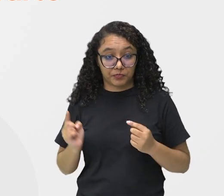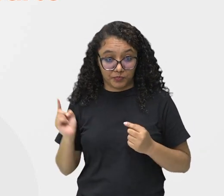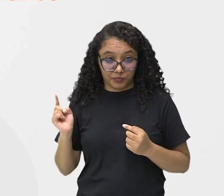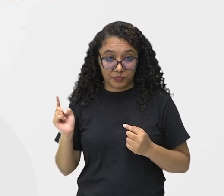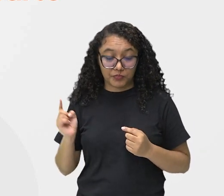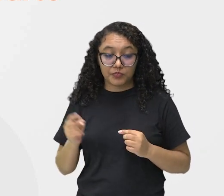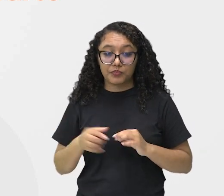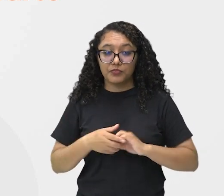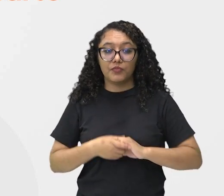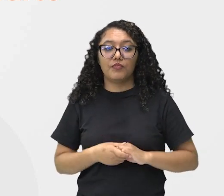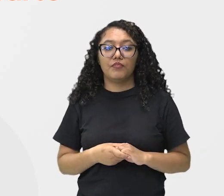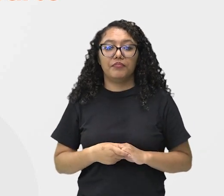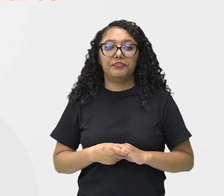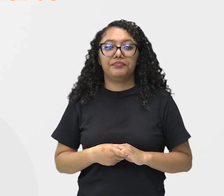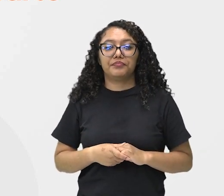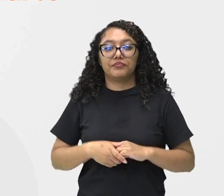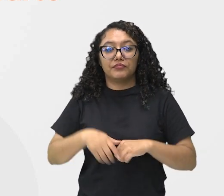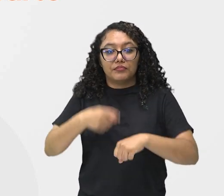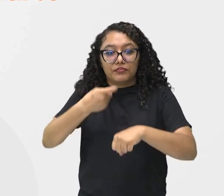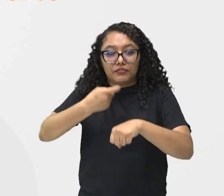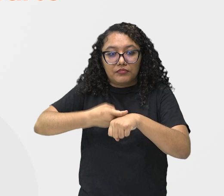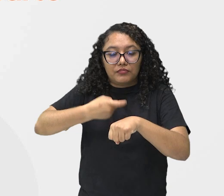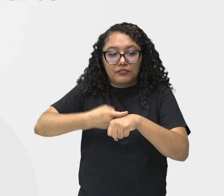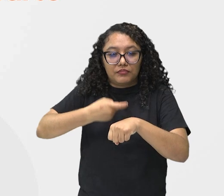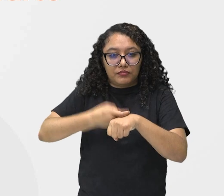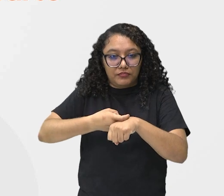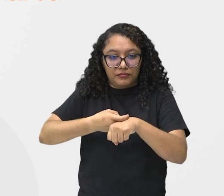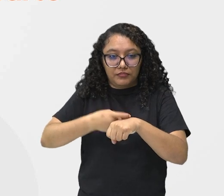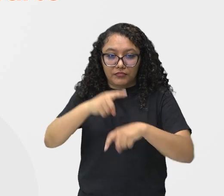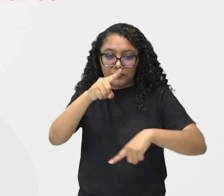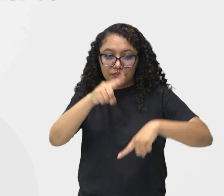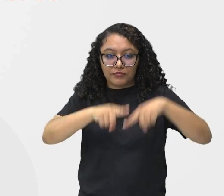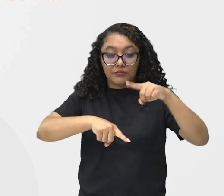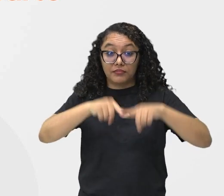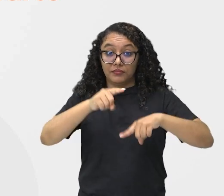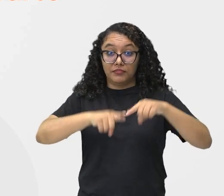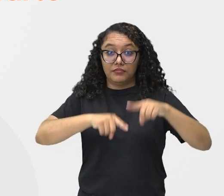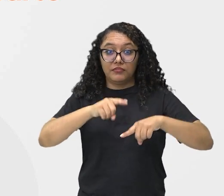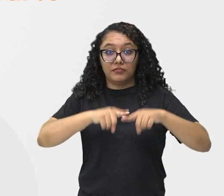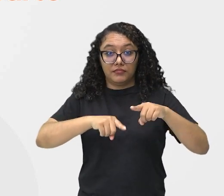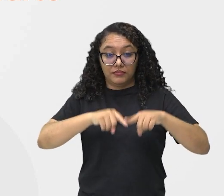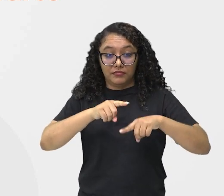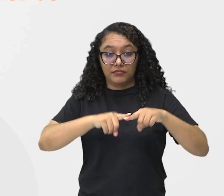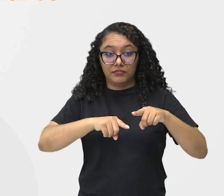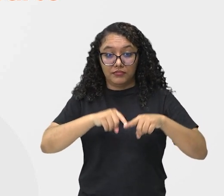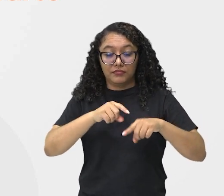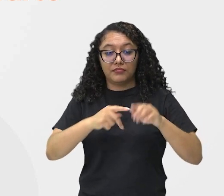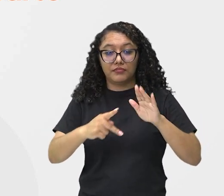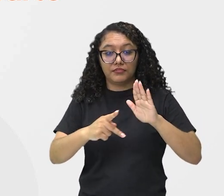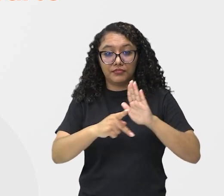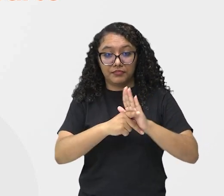é relativo ao concreto, ao material e ao domínio da